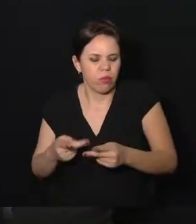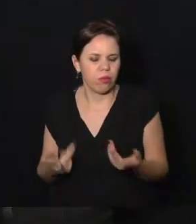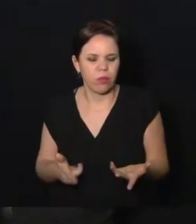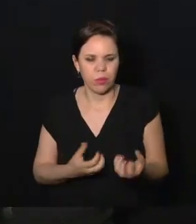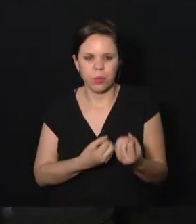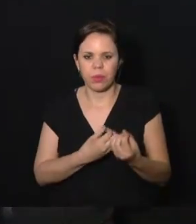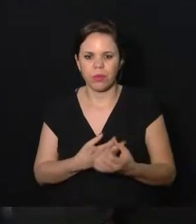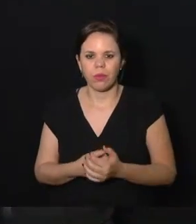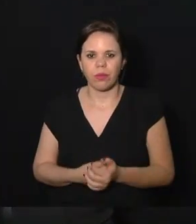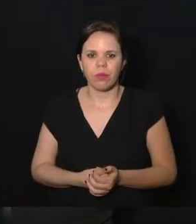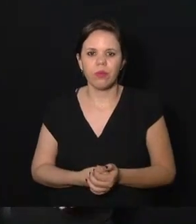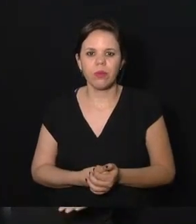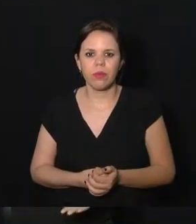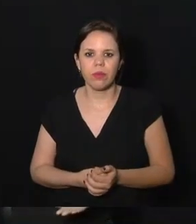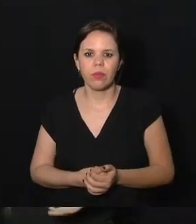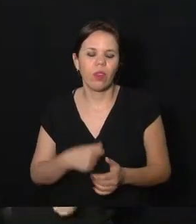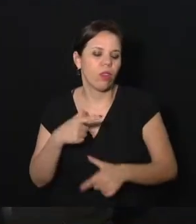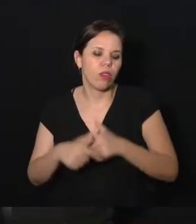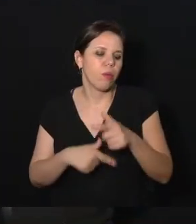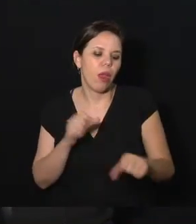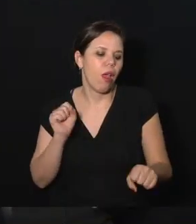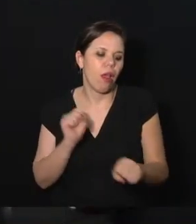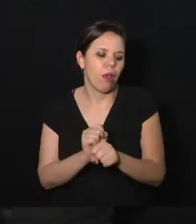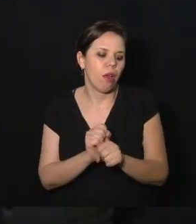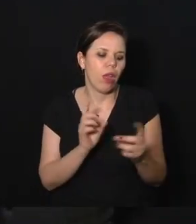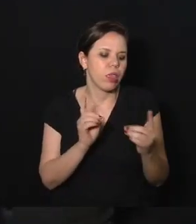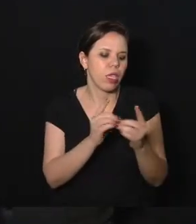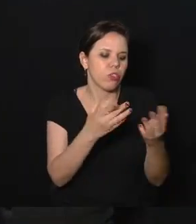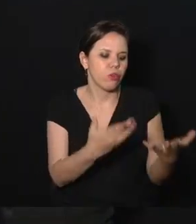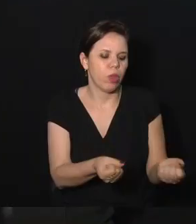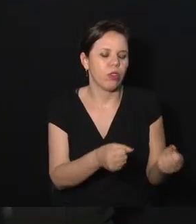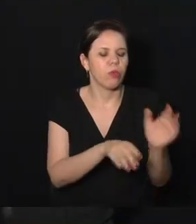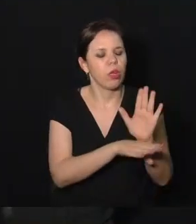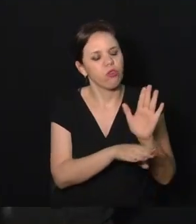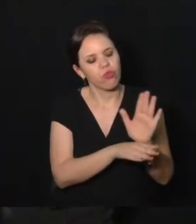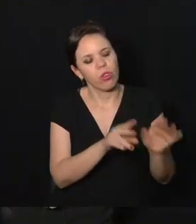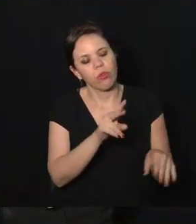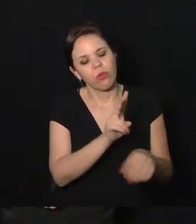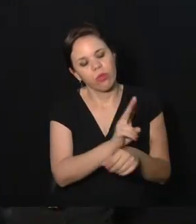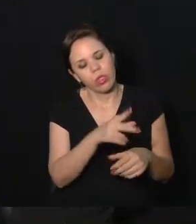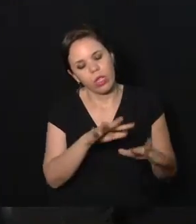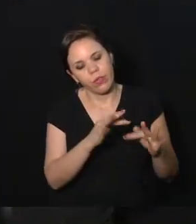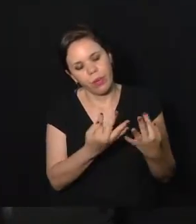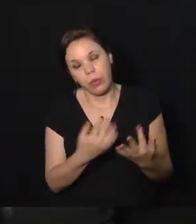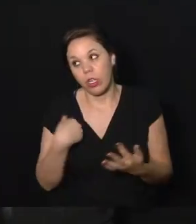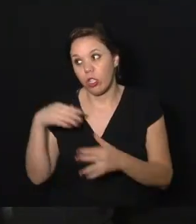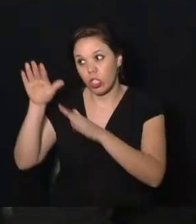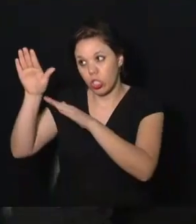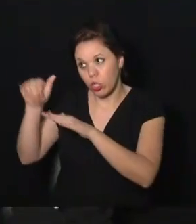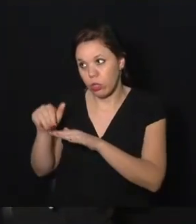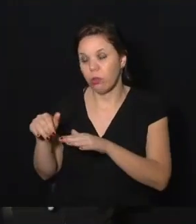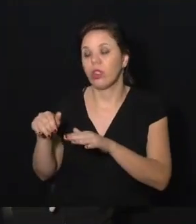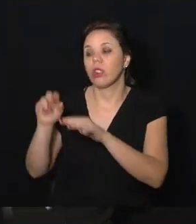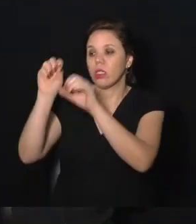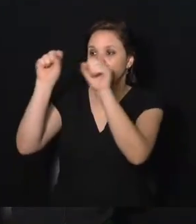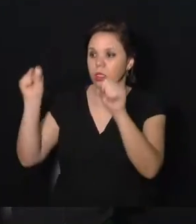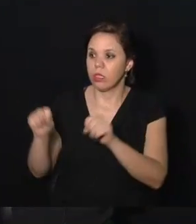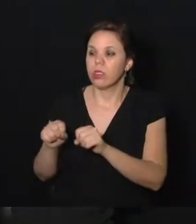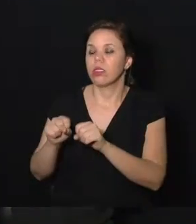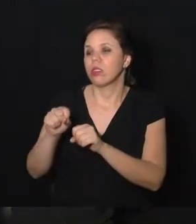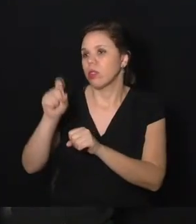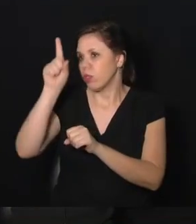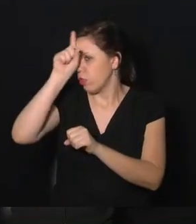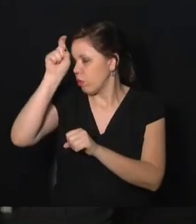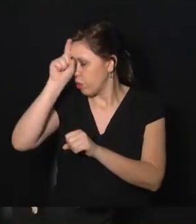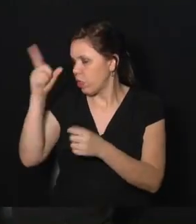informadas de que elas iam ter o serviço interrompido, né? Então nós chamamos aqui a Rede Mário Gatti, a Secretaria Municipal de Saúde, para